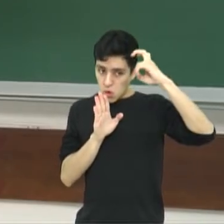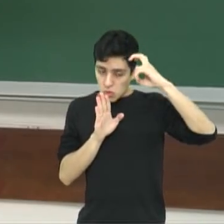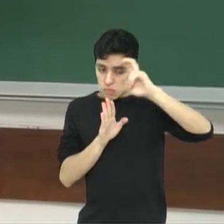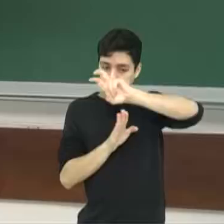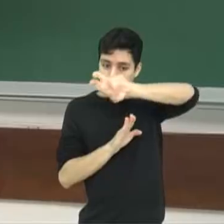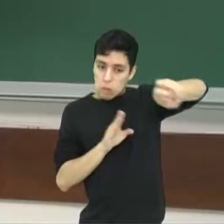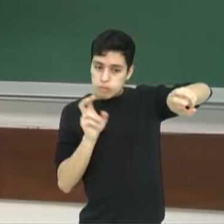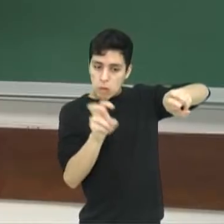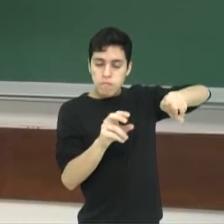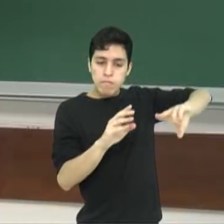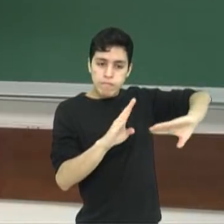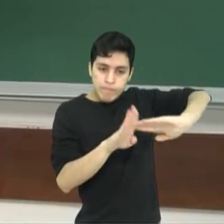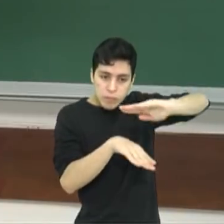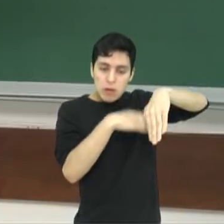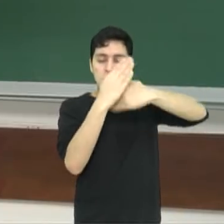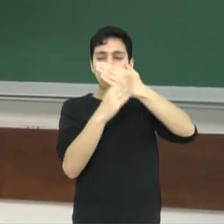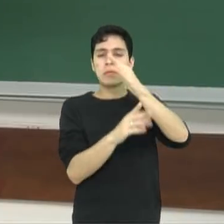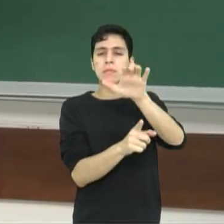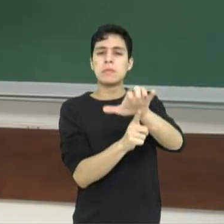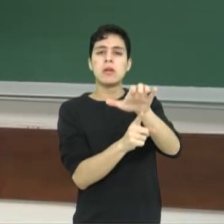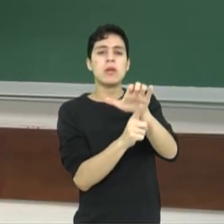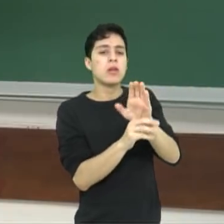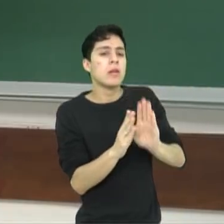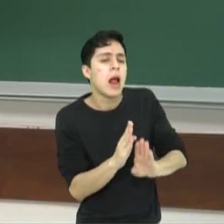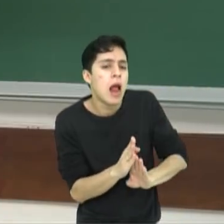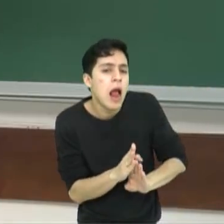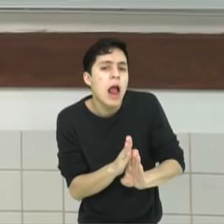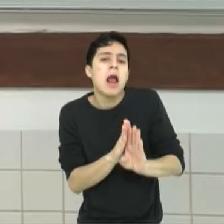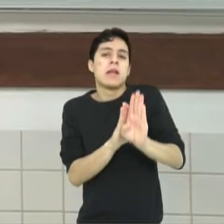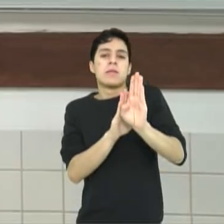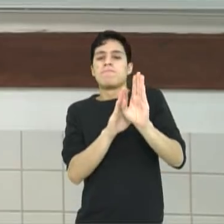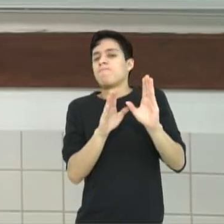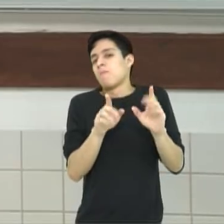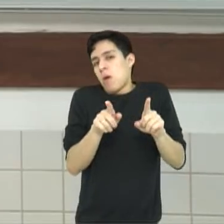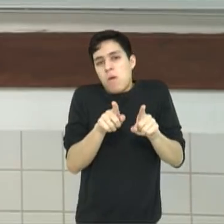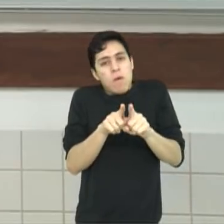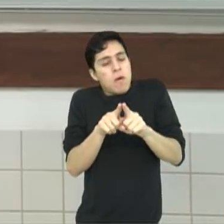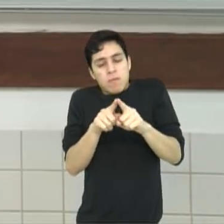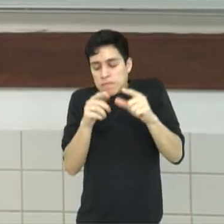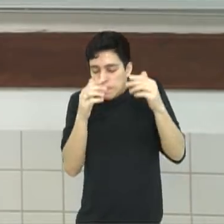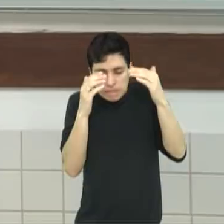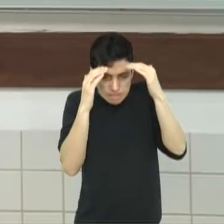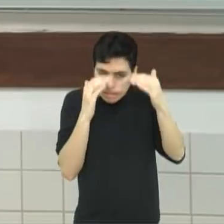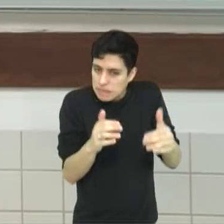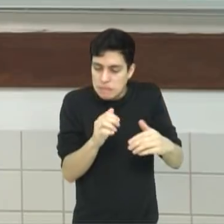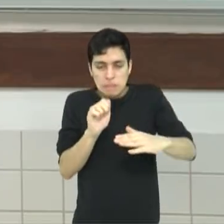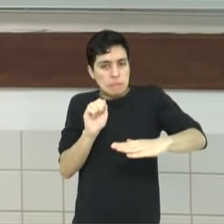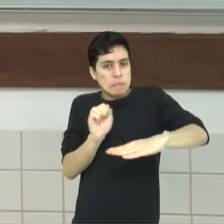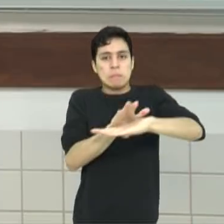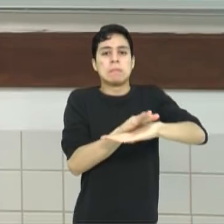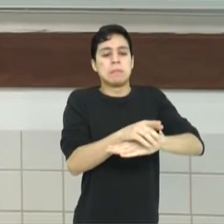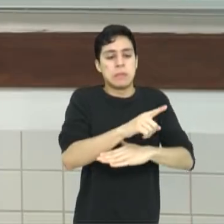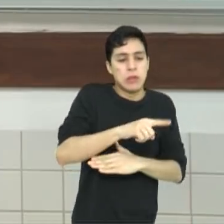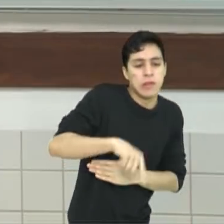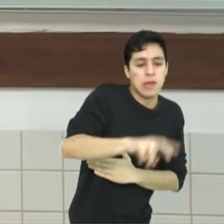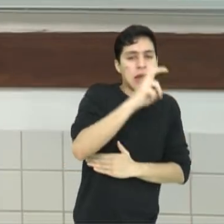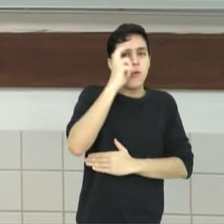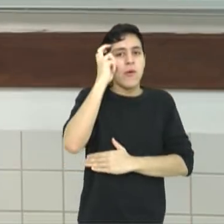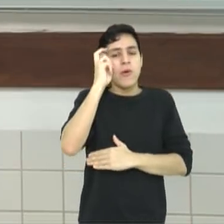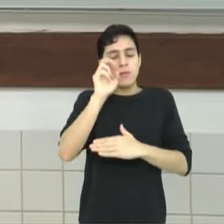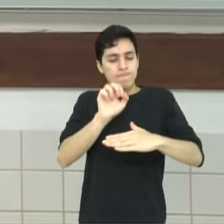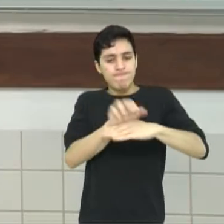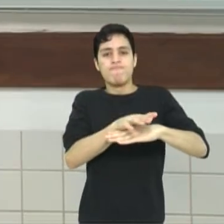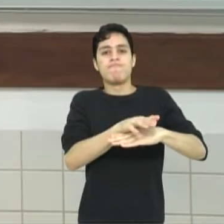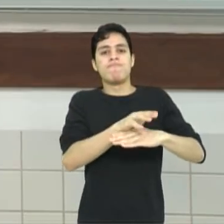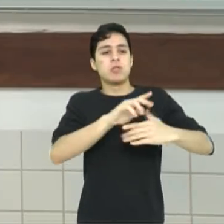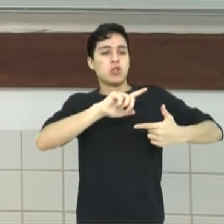de progresso, de desenvolvimento, desrespeitando a cultura local, o estilo de vida